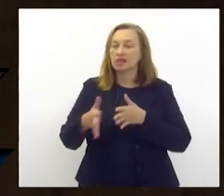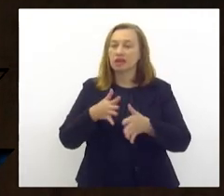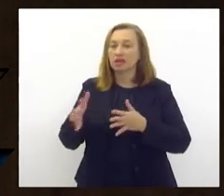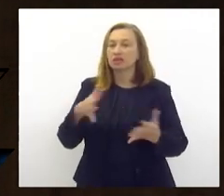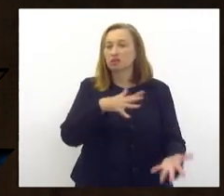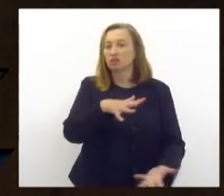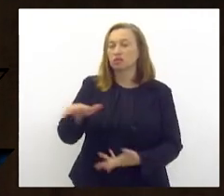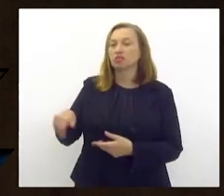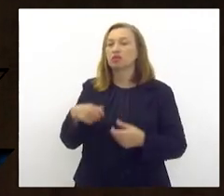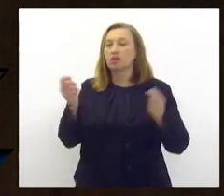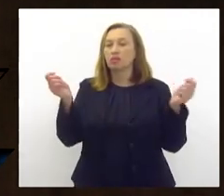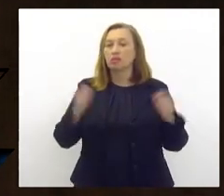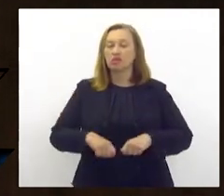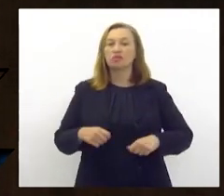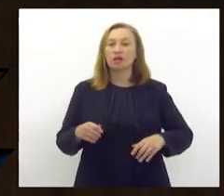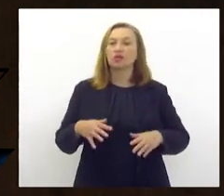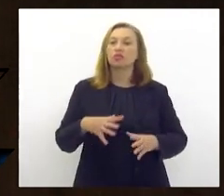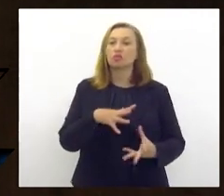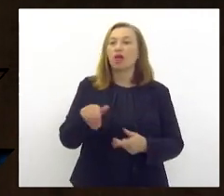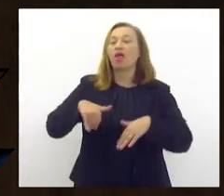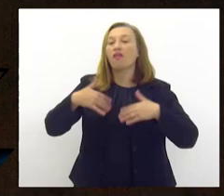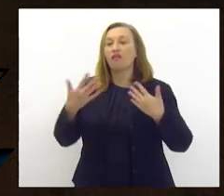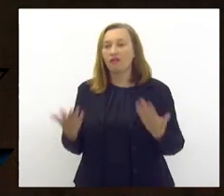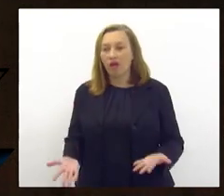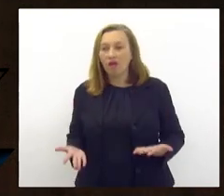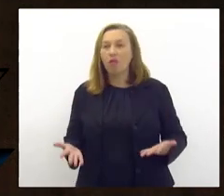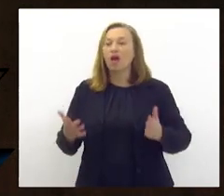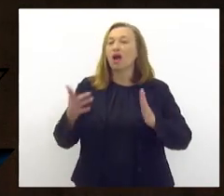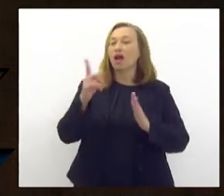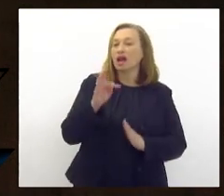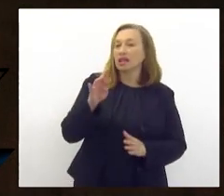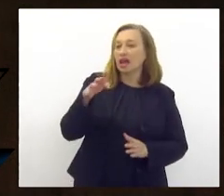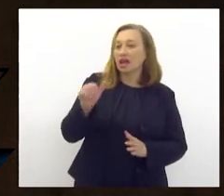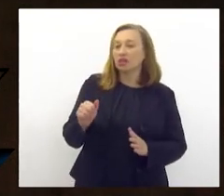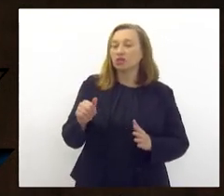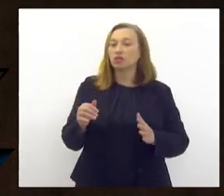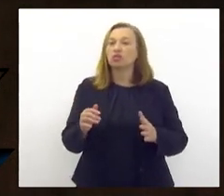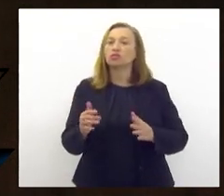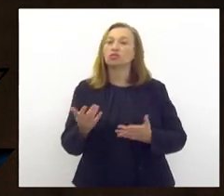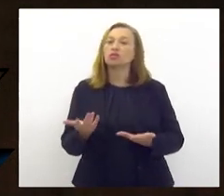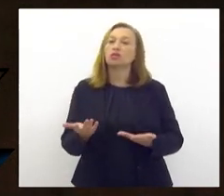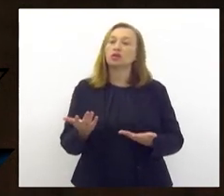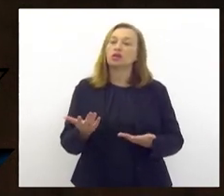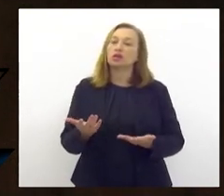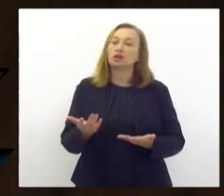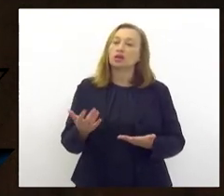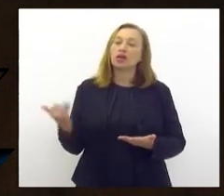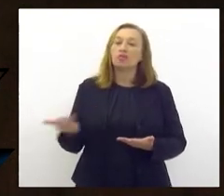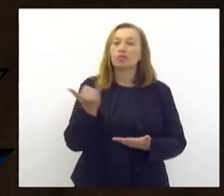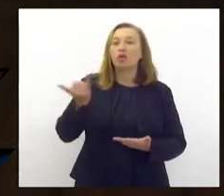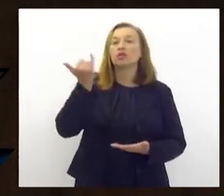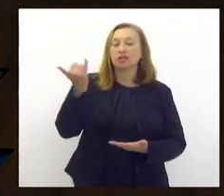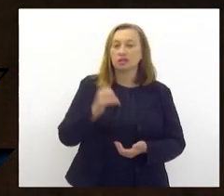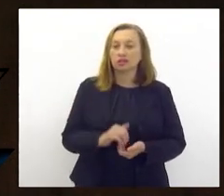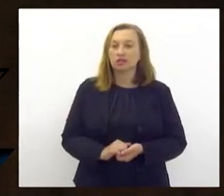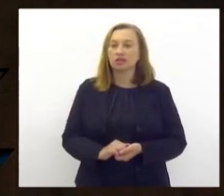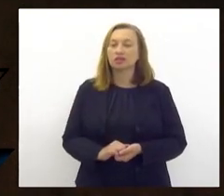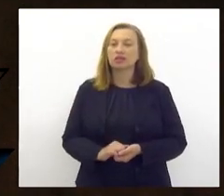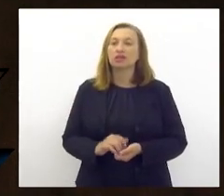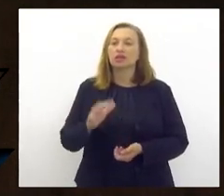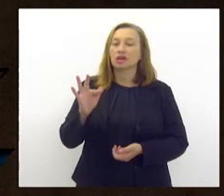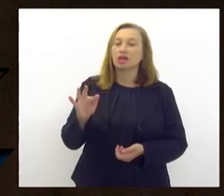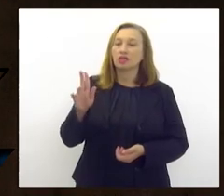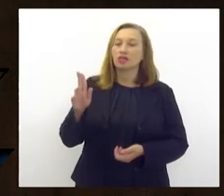e das possibilidades do mundo. Então, a literatura é um instrumento, é uma ferramenta muito poderosa. E a FLUP,